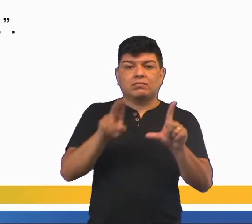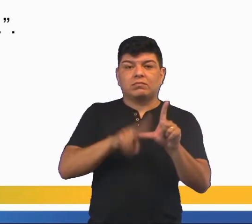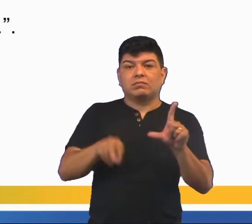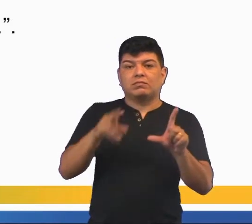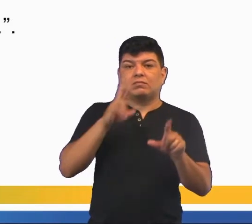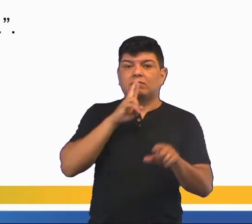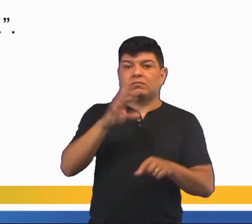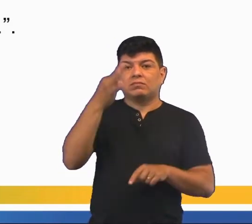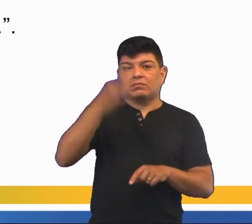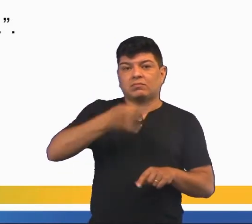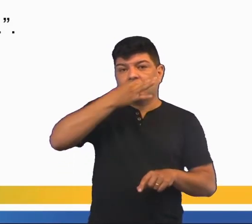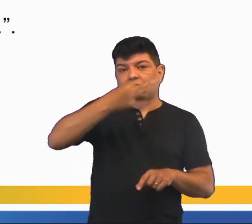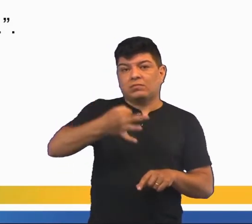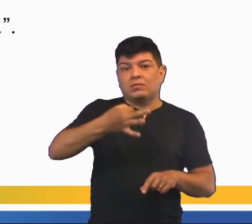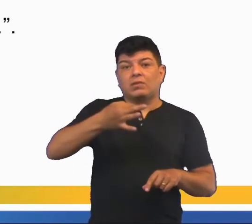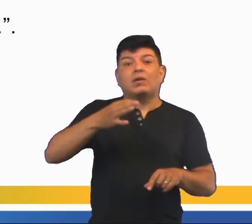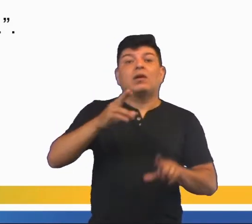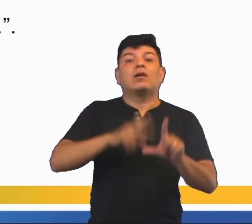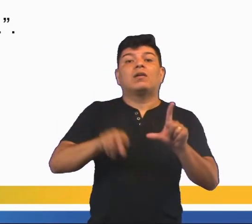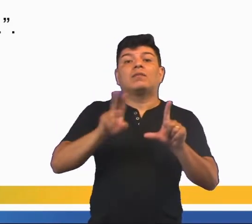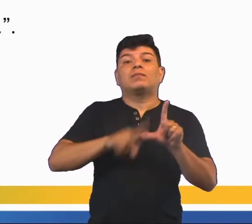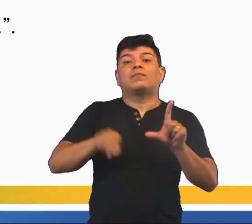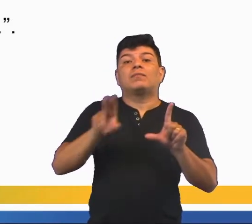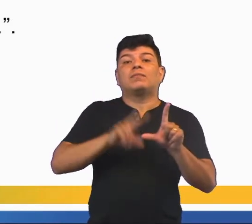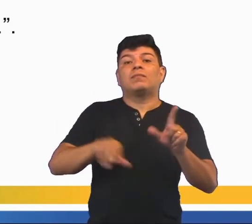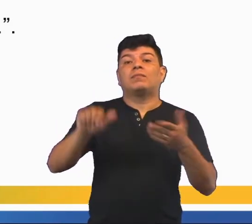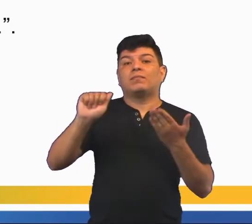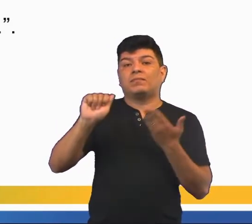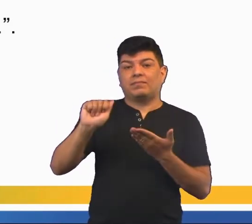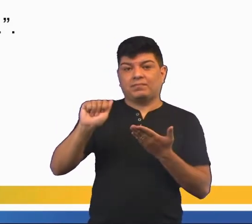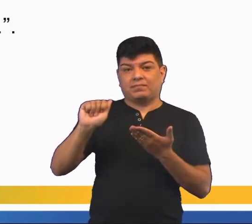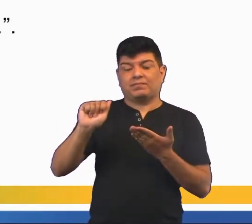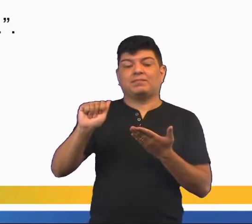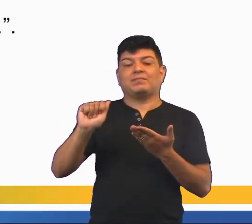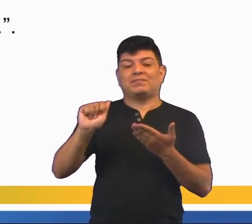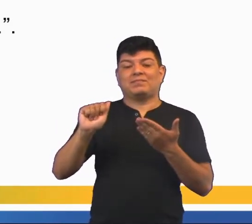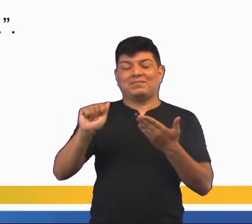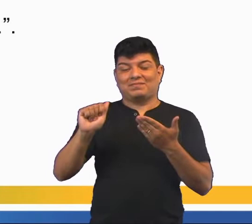que expressa uma opinião é a letra A, né?